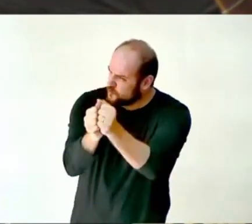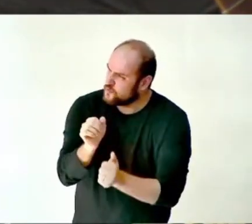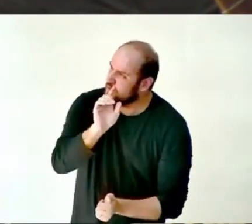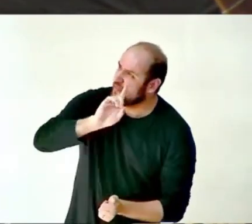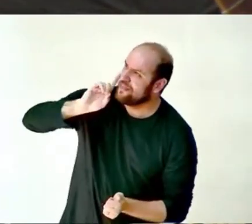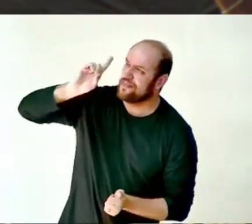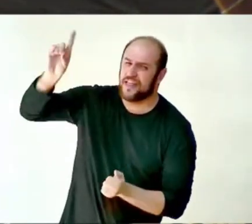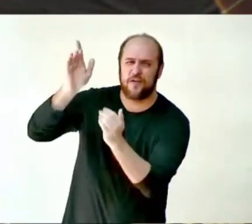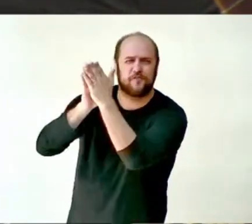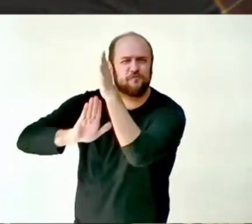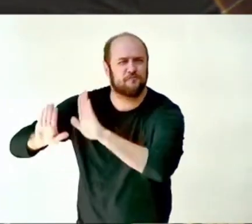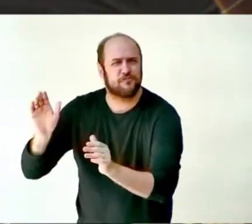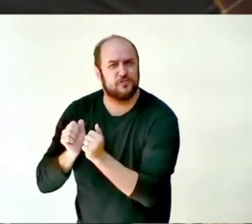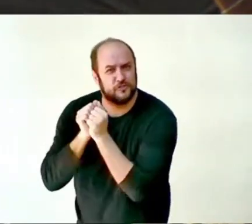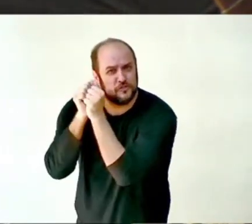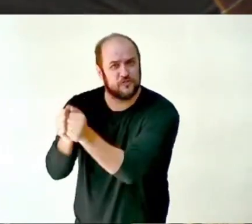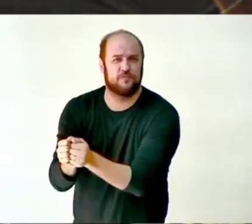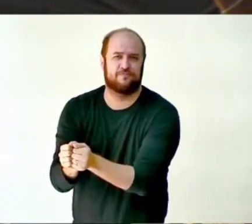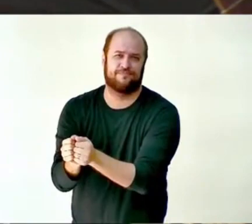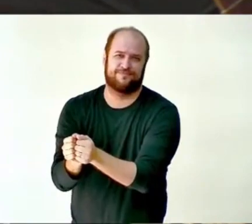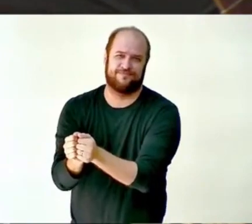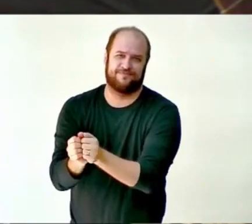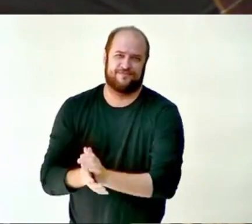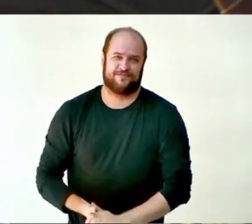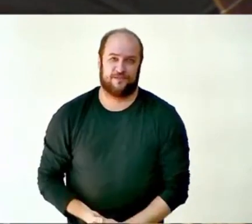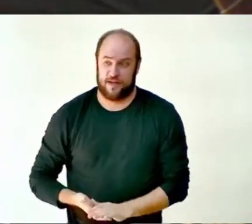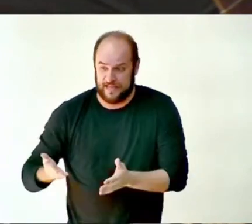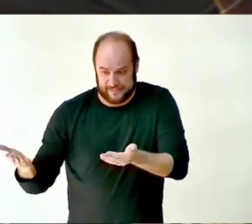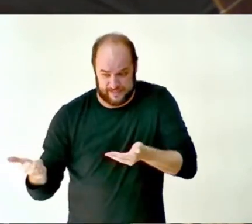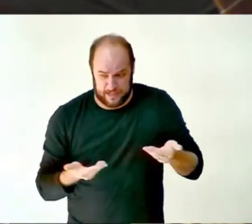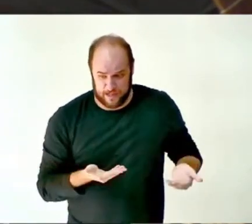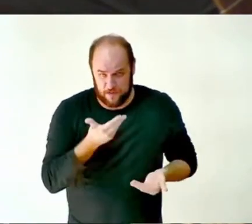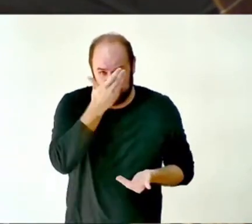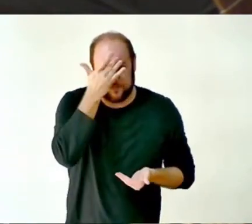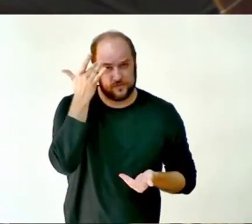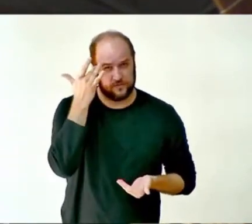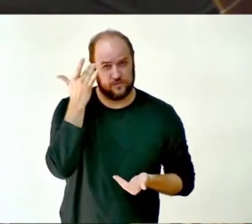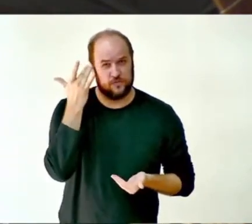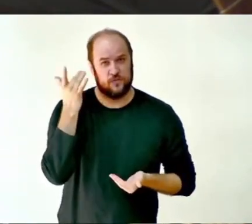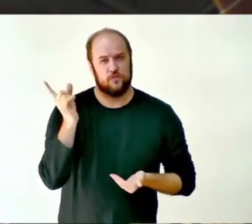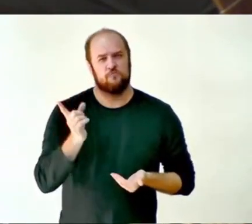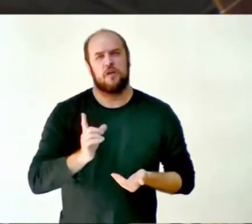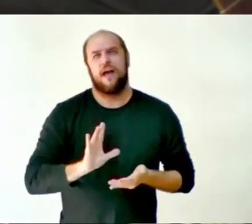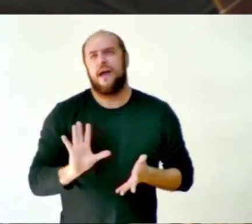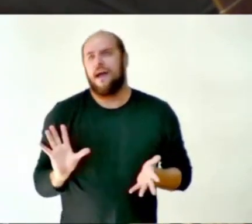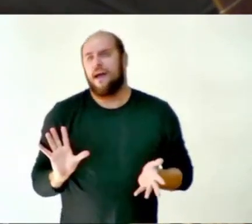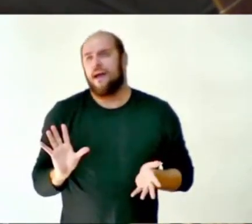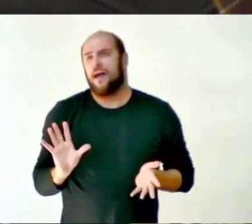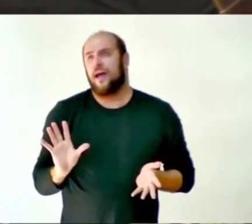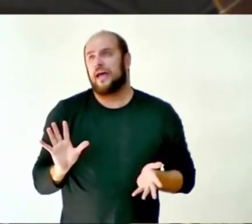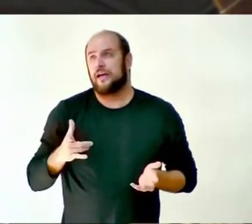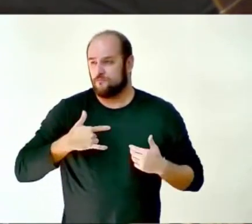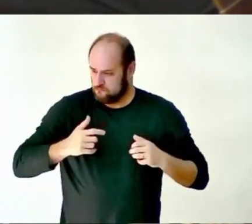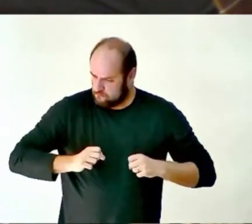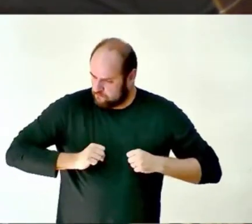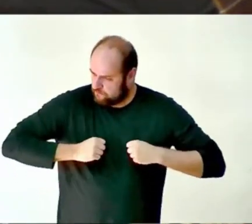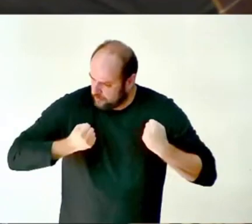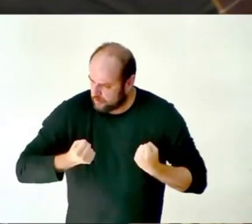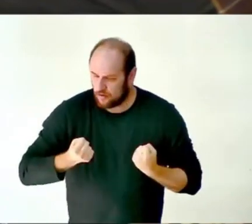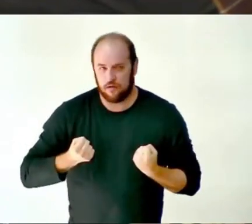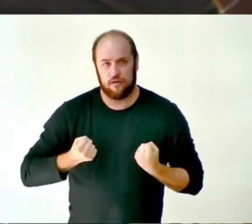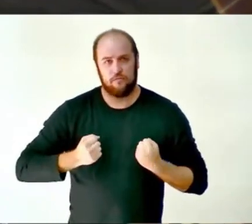Deus. Hospitalidade não é uma reação, hospitalidade é uma ação